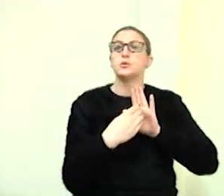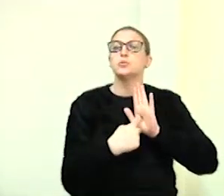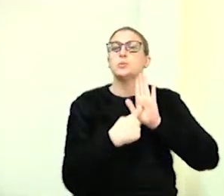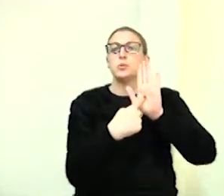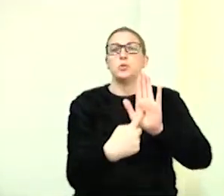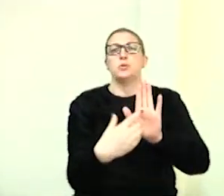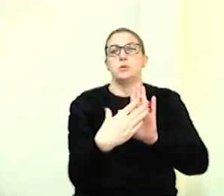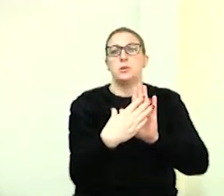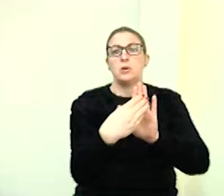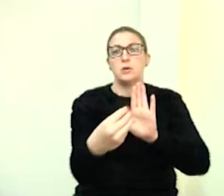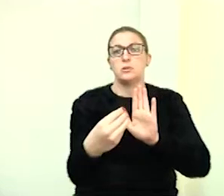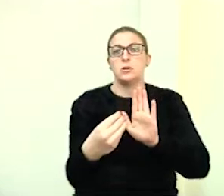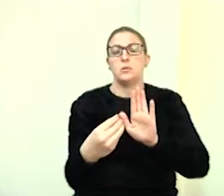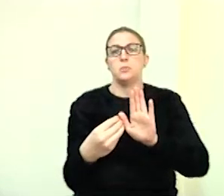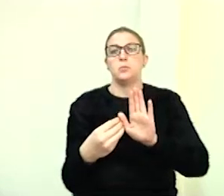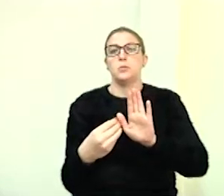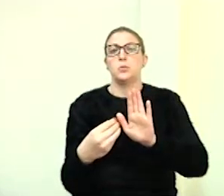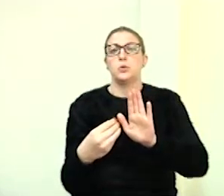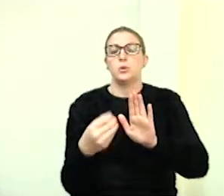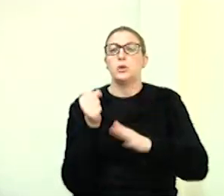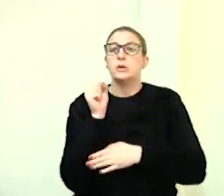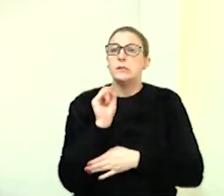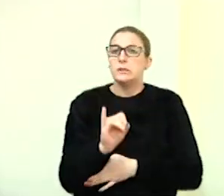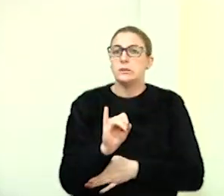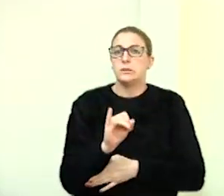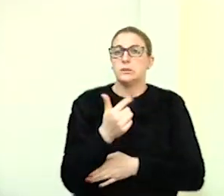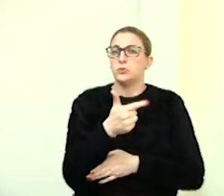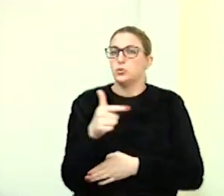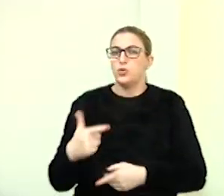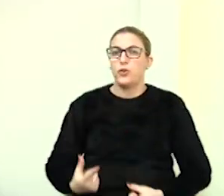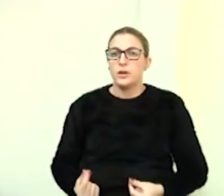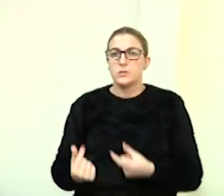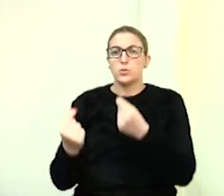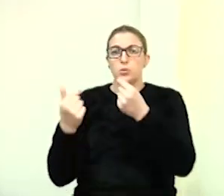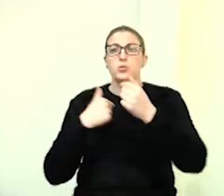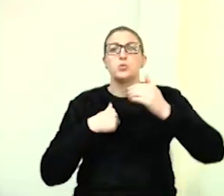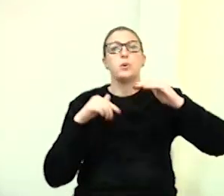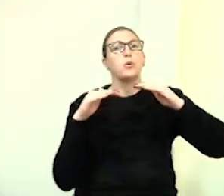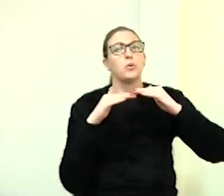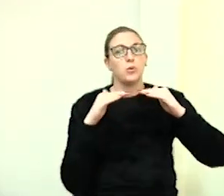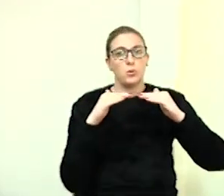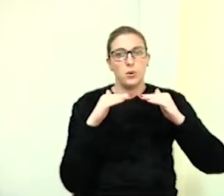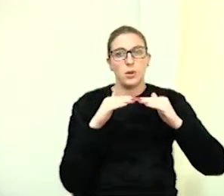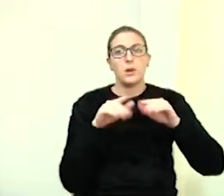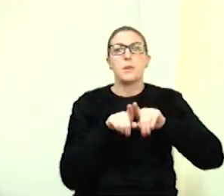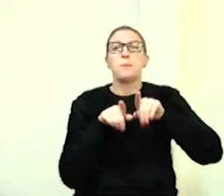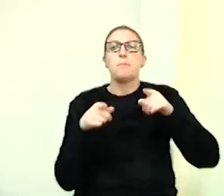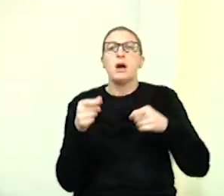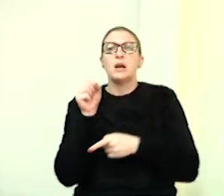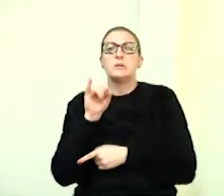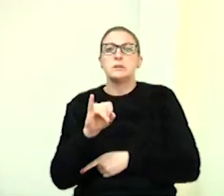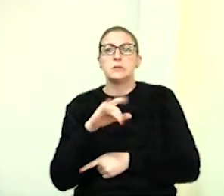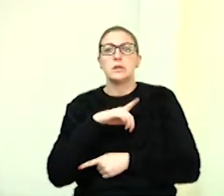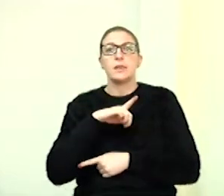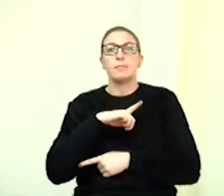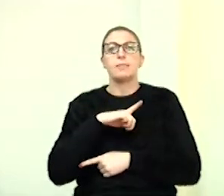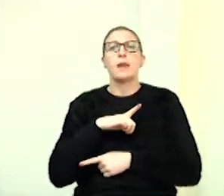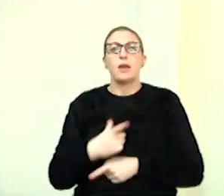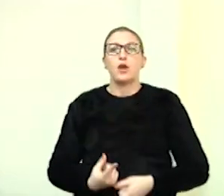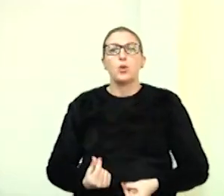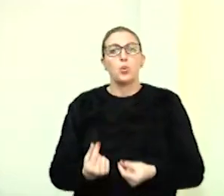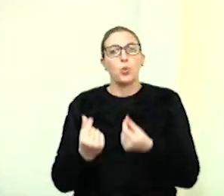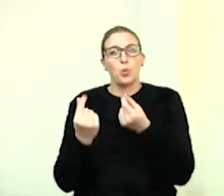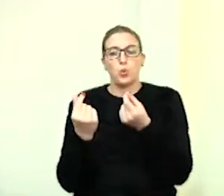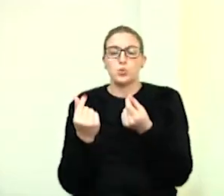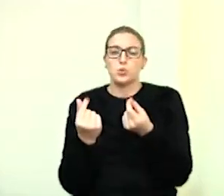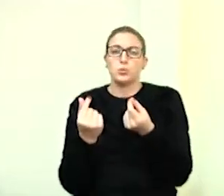favorável se não tivesse custo, mas se tem custo, a gente tem que rever. Onde muitas pessoas estão disputando a tapa, uma cesta